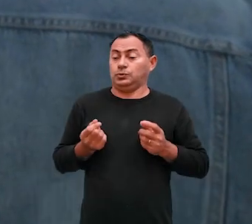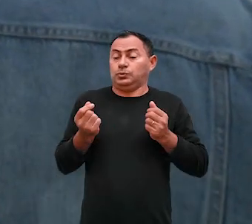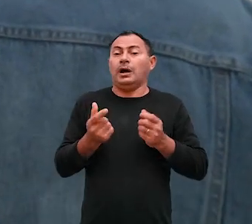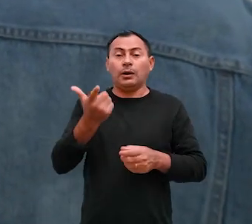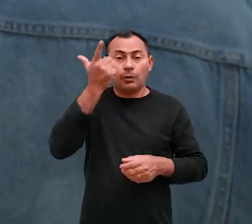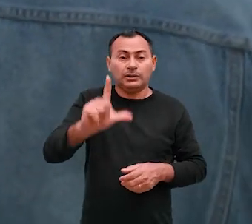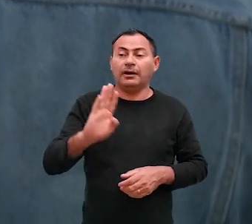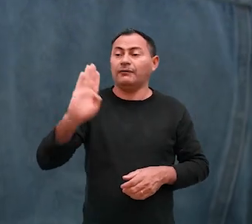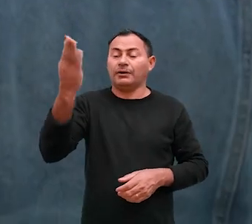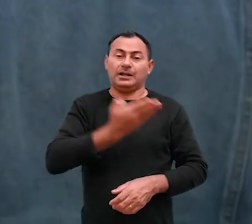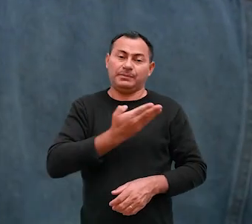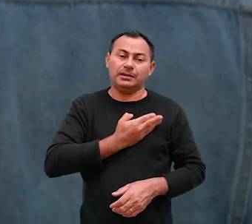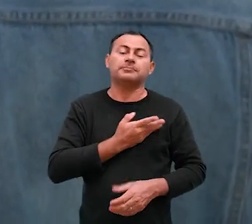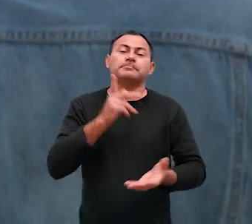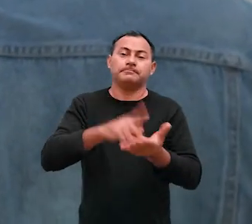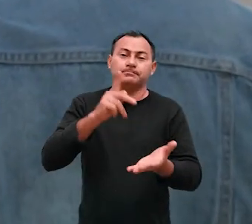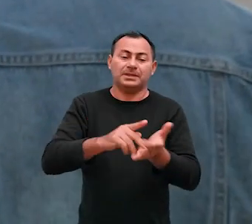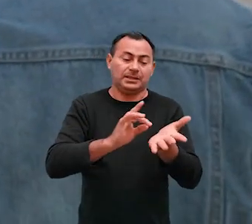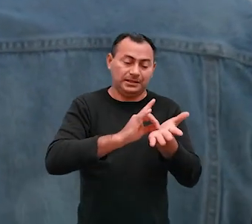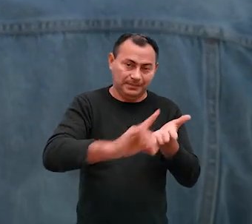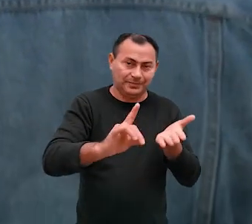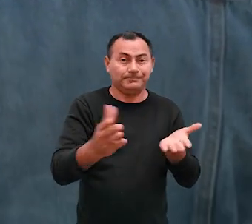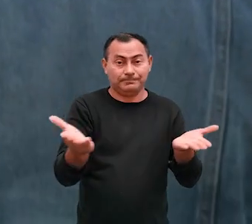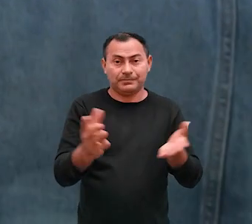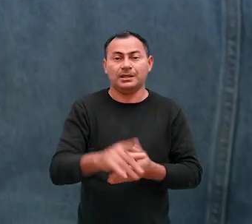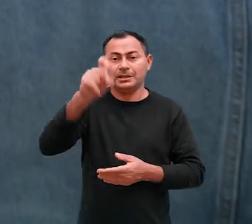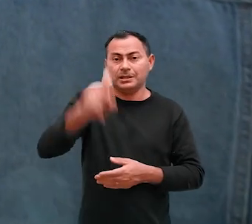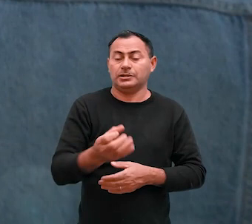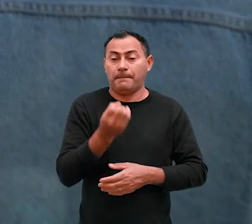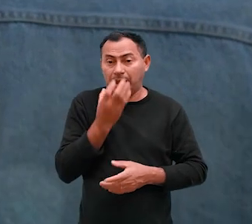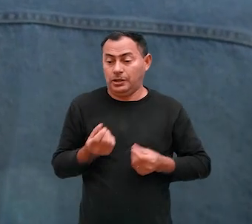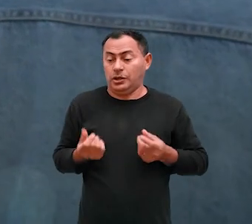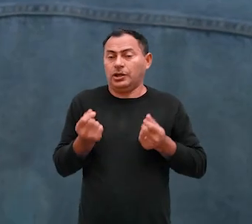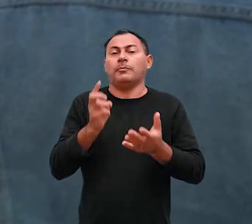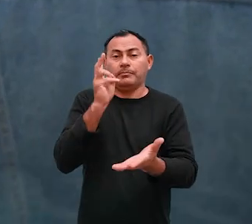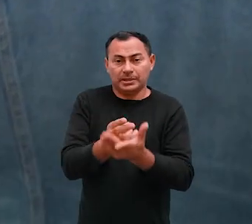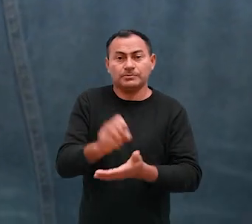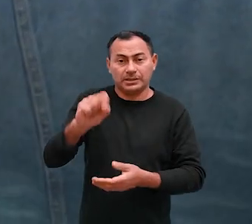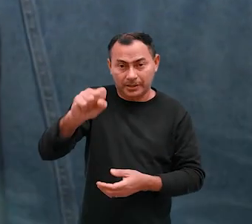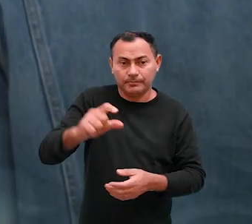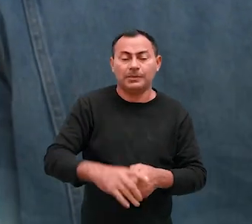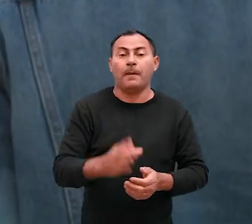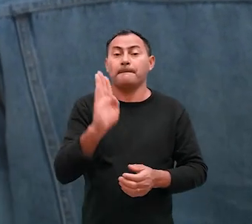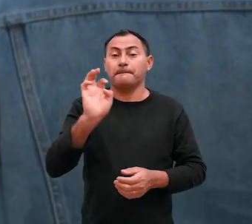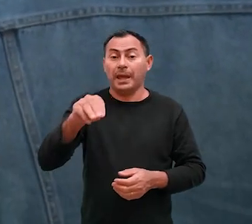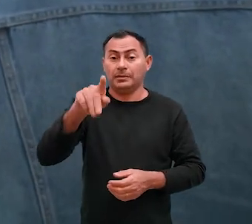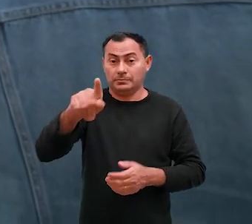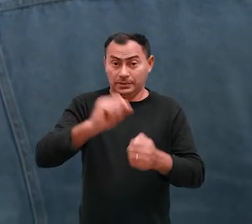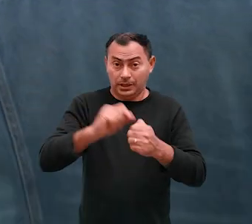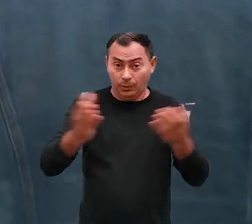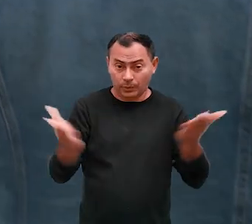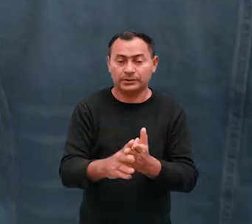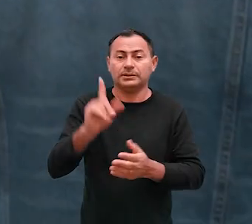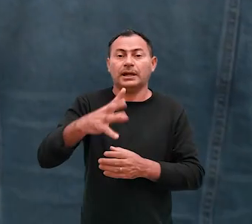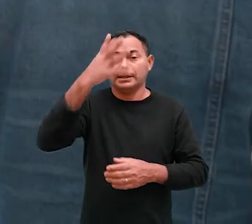bem-sucedido, vai conquistar falsos amigos e verdadeiros inimigos. Seja bem-sucedido mesmo assim. O bem que você fizer